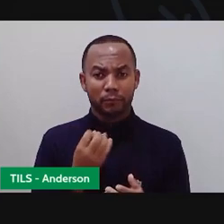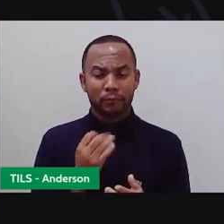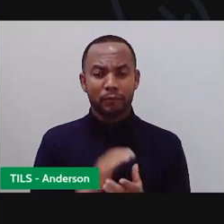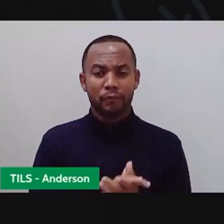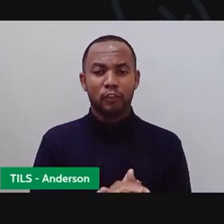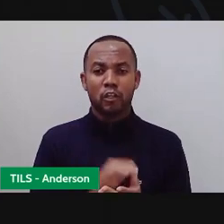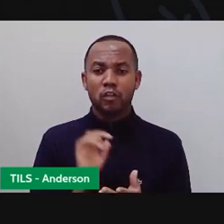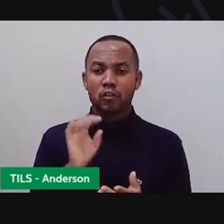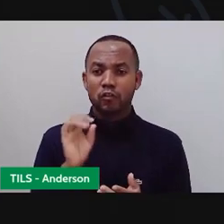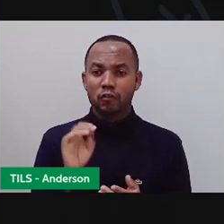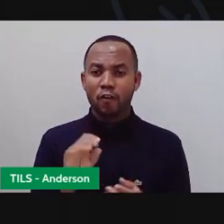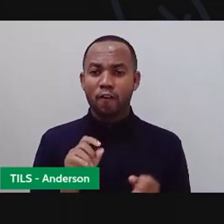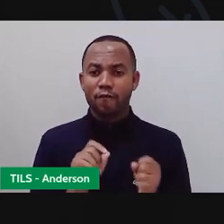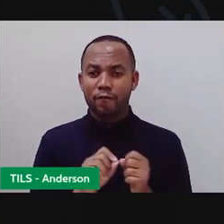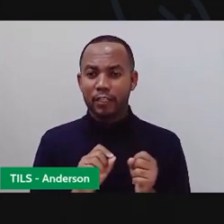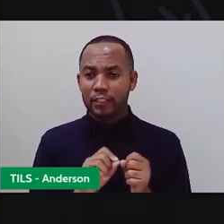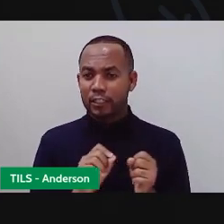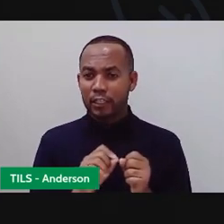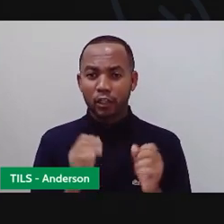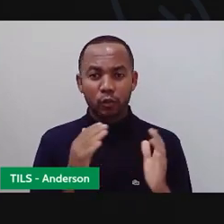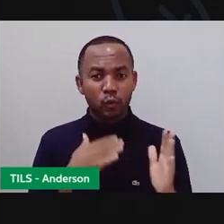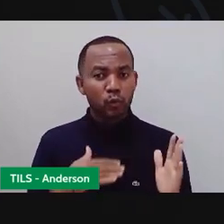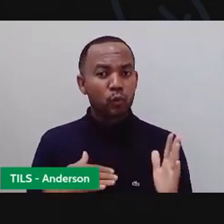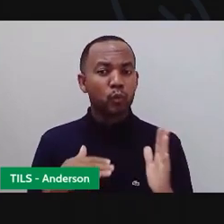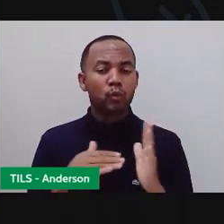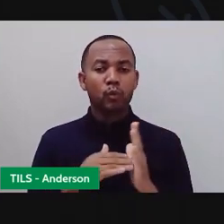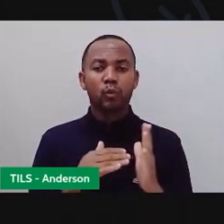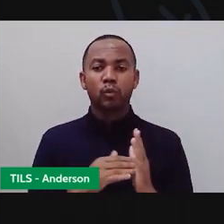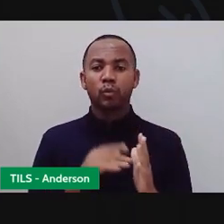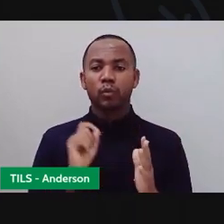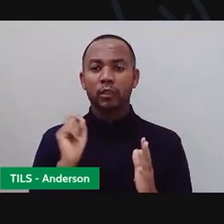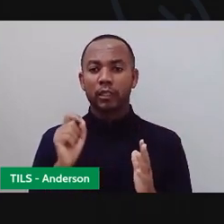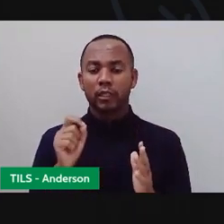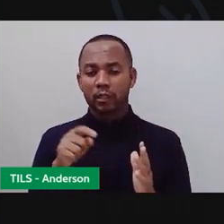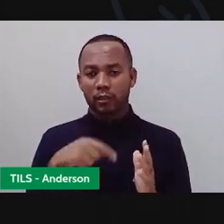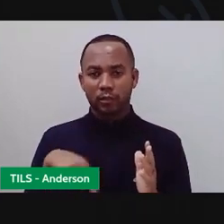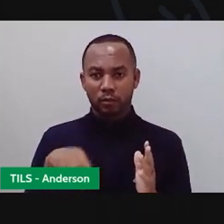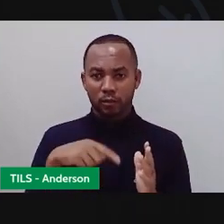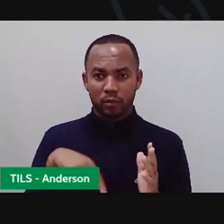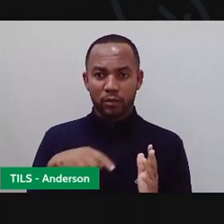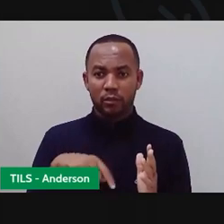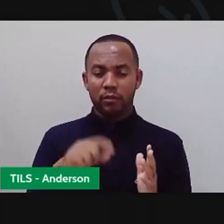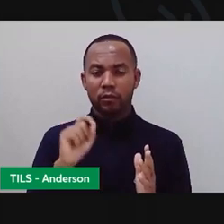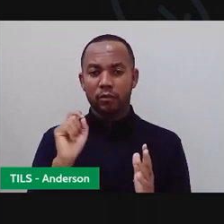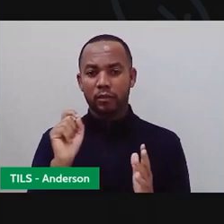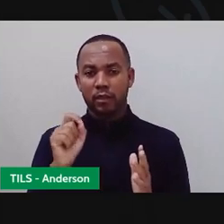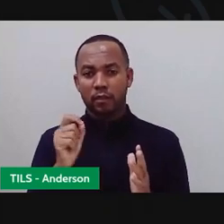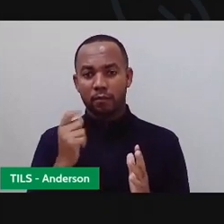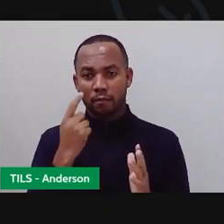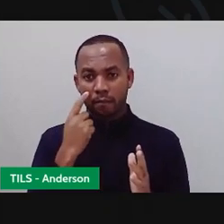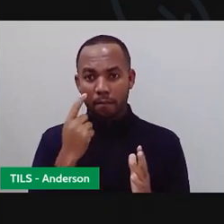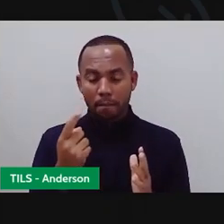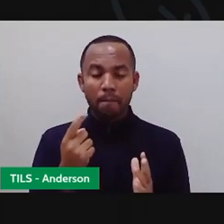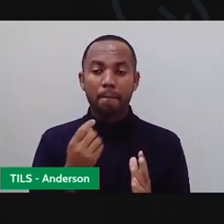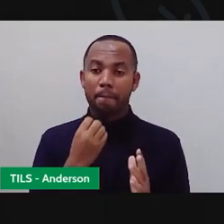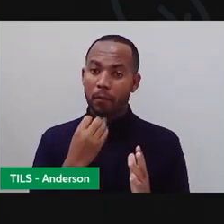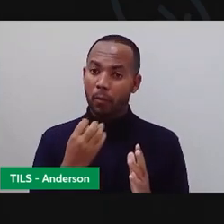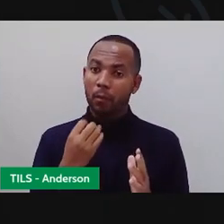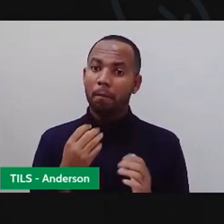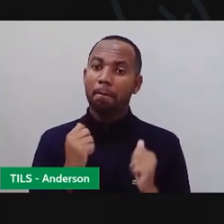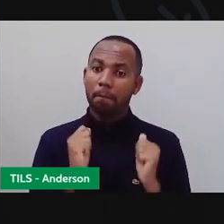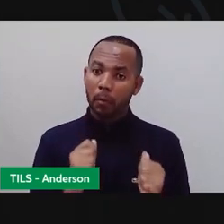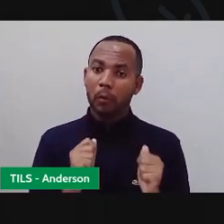demais é só fazer né se todo esse material que a NASA mandou aqui para a gente né é impressionante corrigindo assim ó